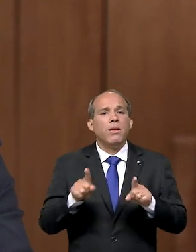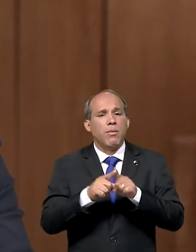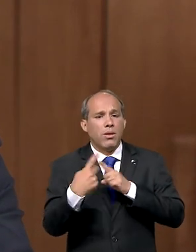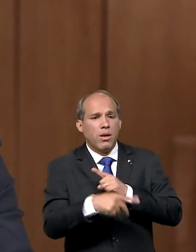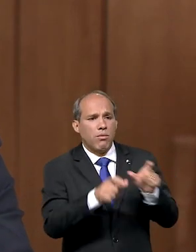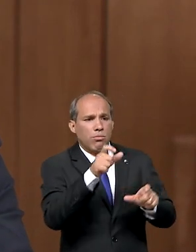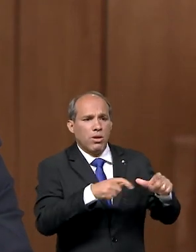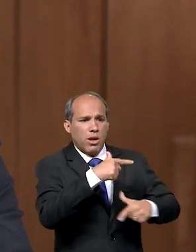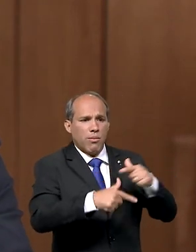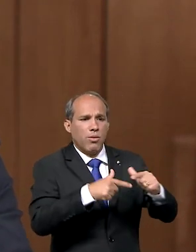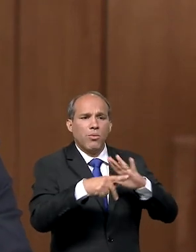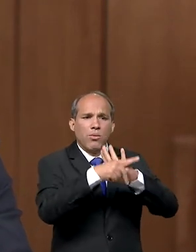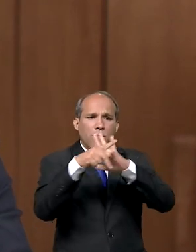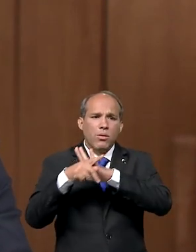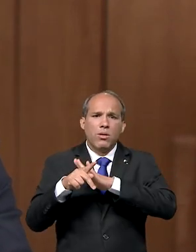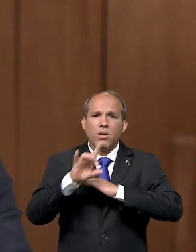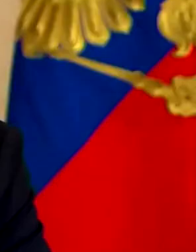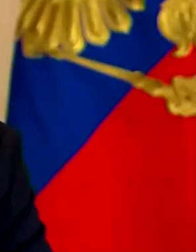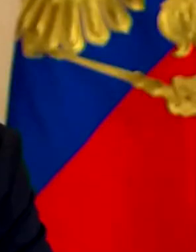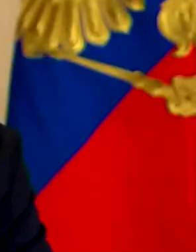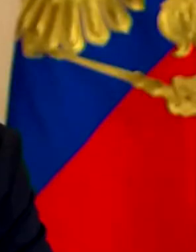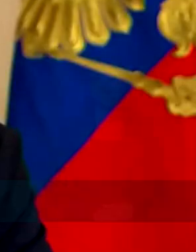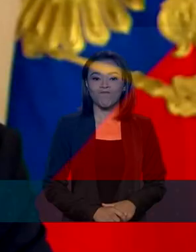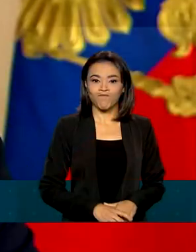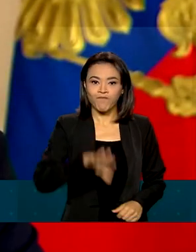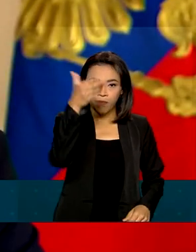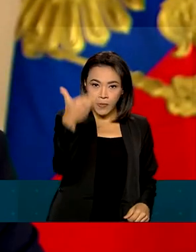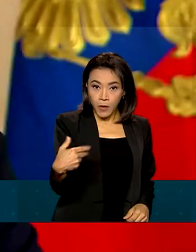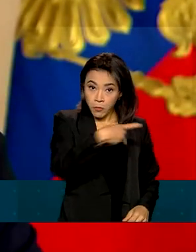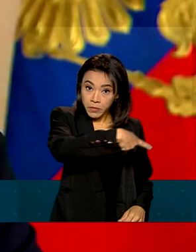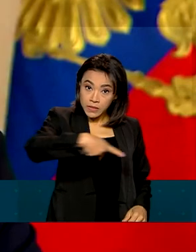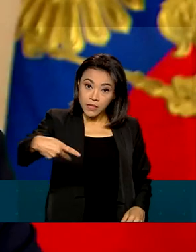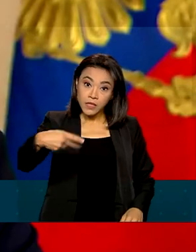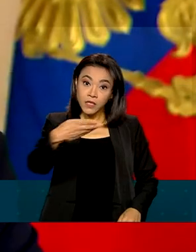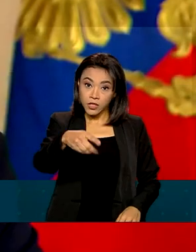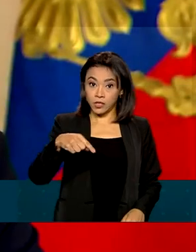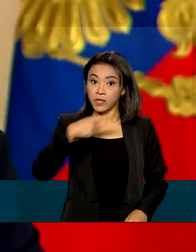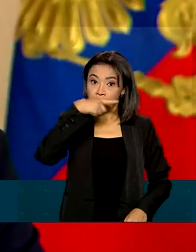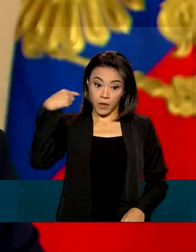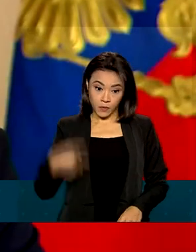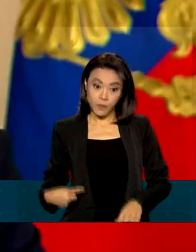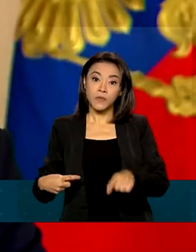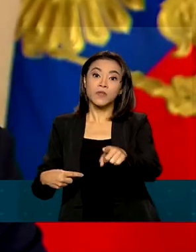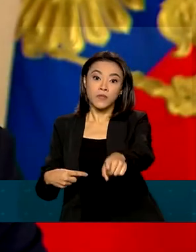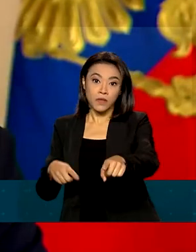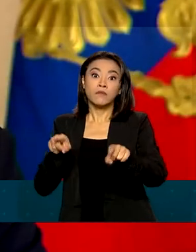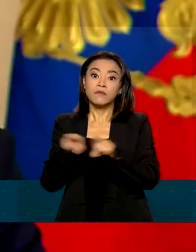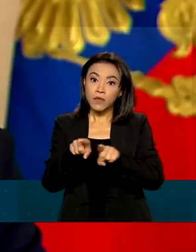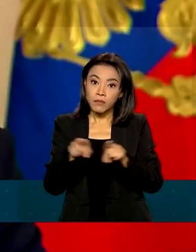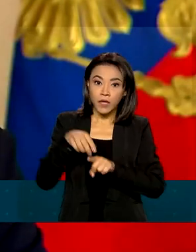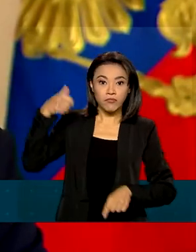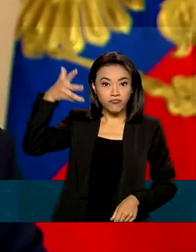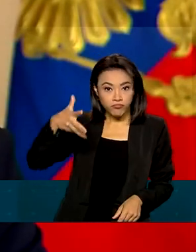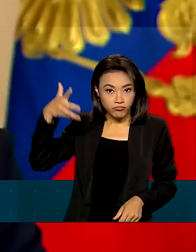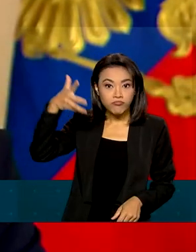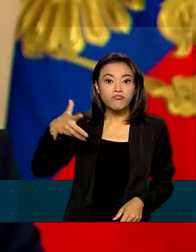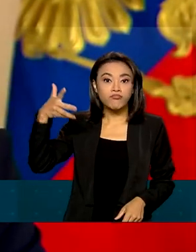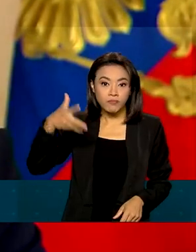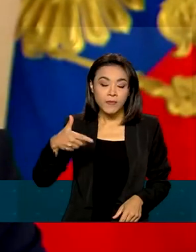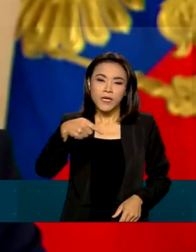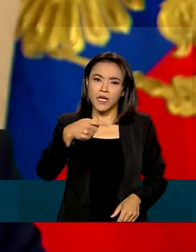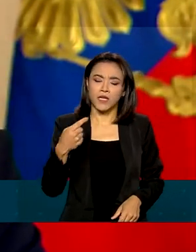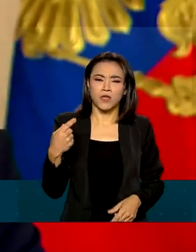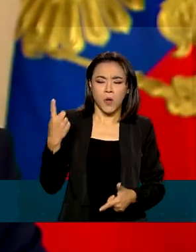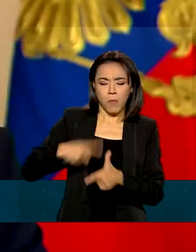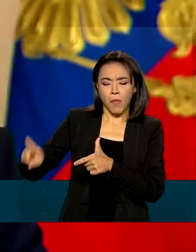para os trabalhadores de nossos países. O presidente da Rússia, Vladimir Putin, também discursou. Disse que, diante dos